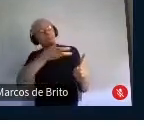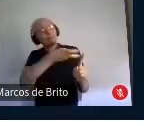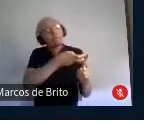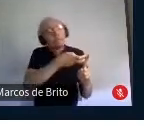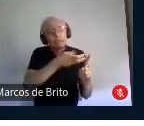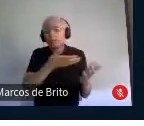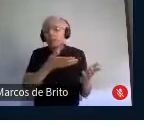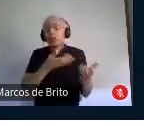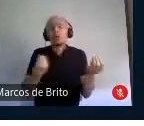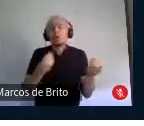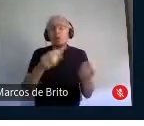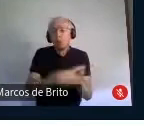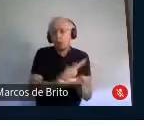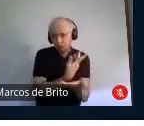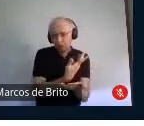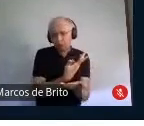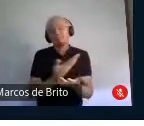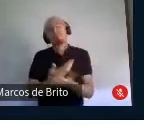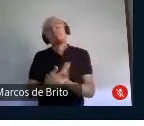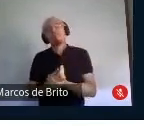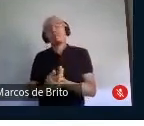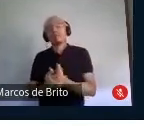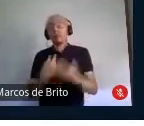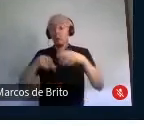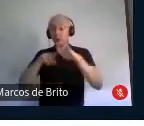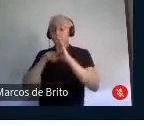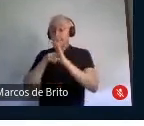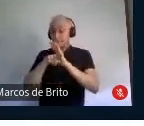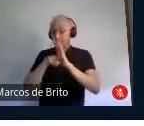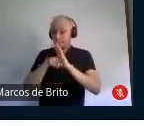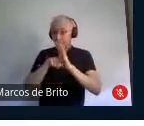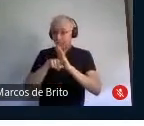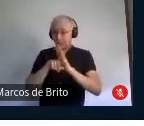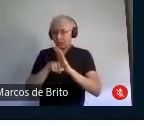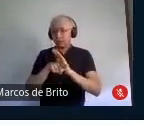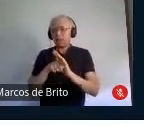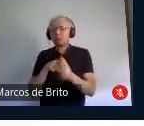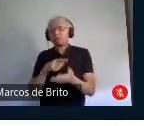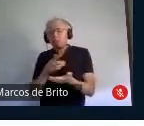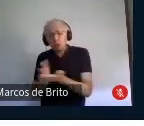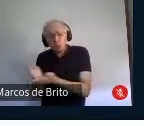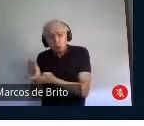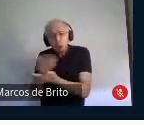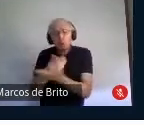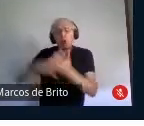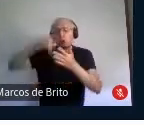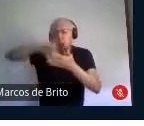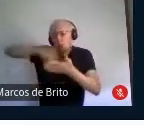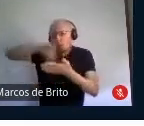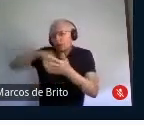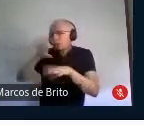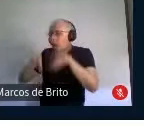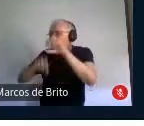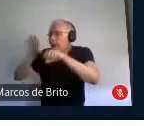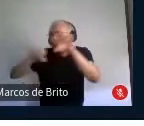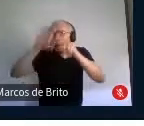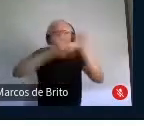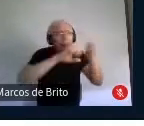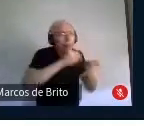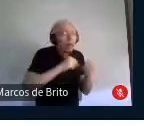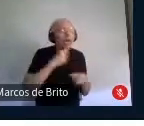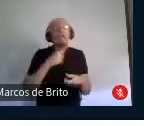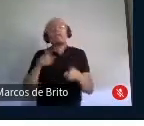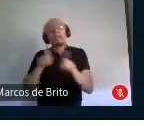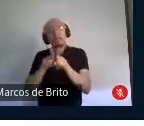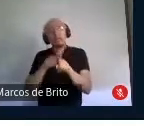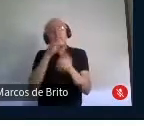desse fato. A pesquisa, ela foi documental e bibliográfica, e dentro da pesquisa documental,